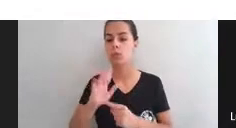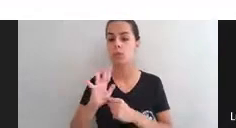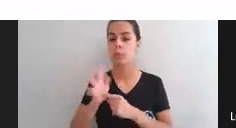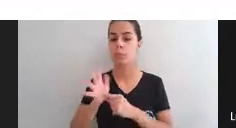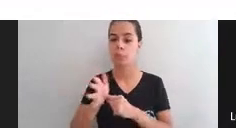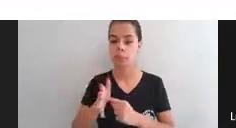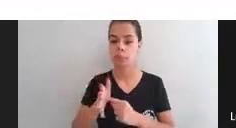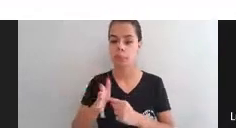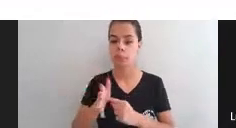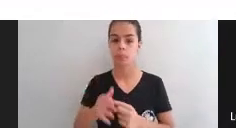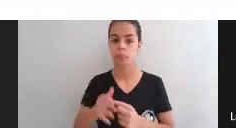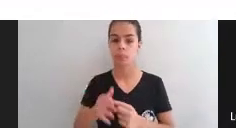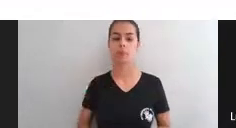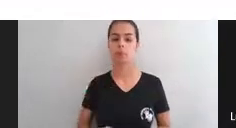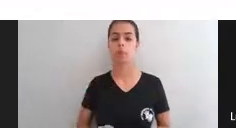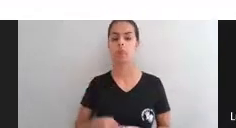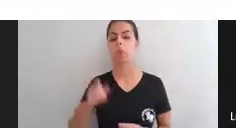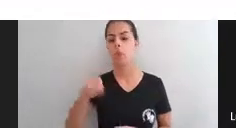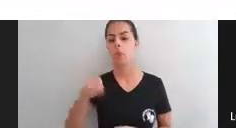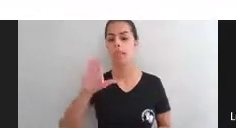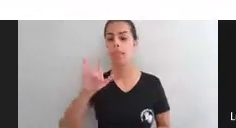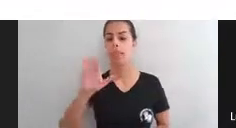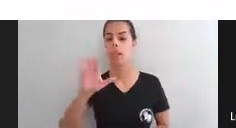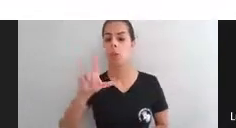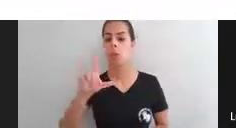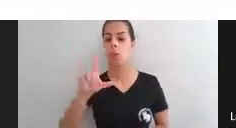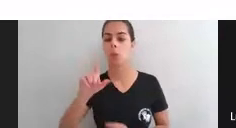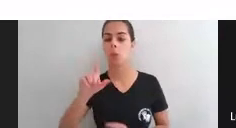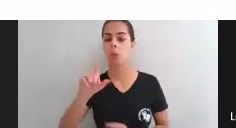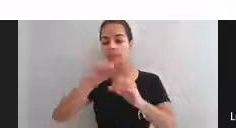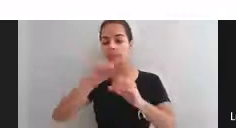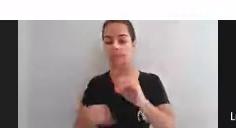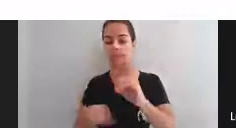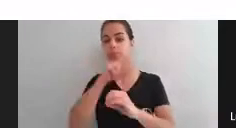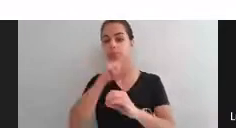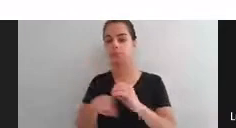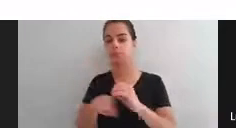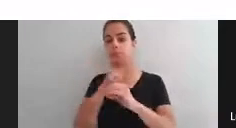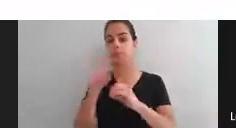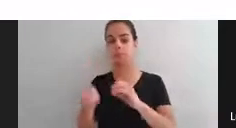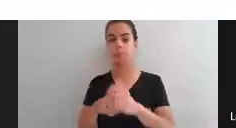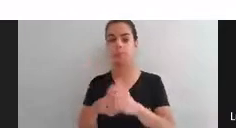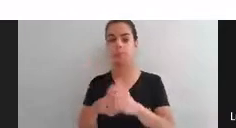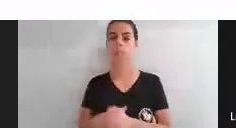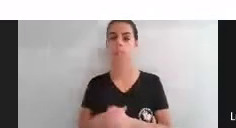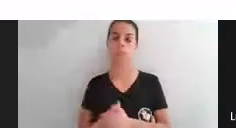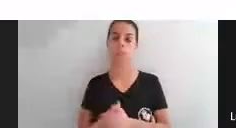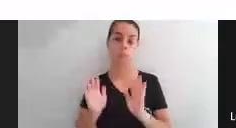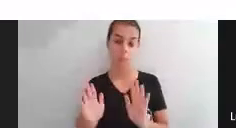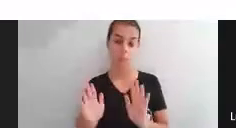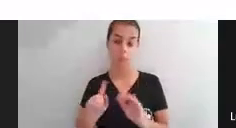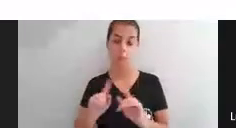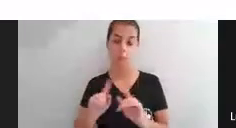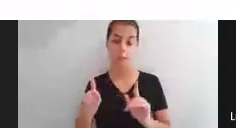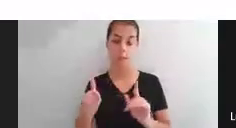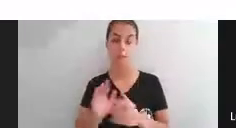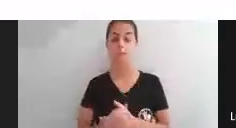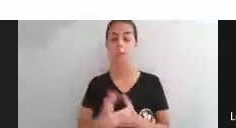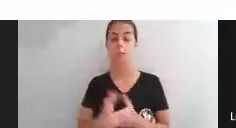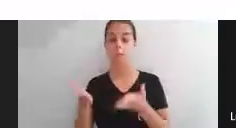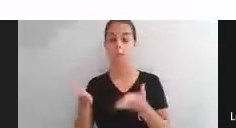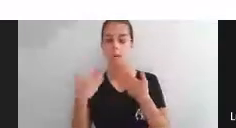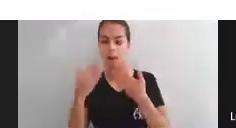né? Então, a gente entra num ciclo aqui. Só que, efetivamente, o calor da fonte